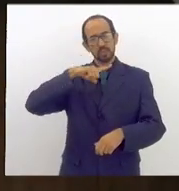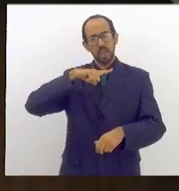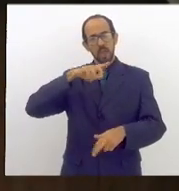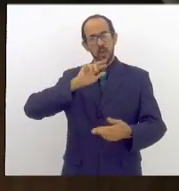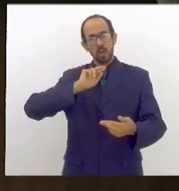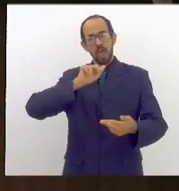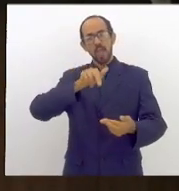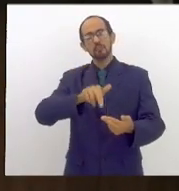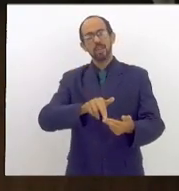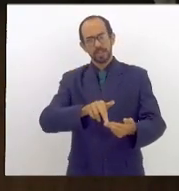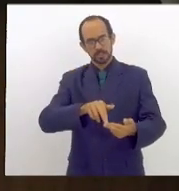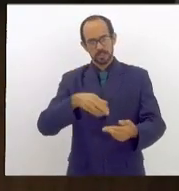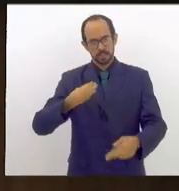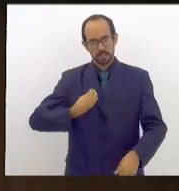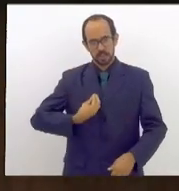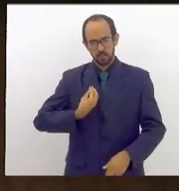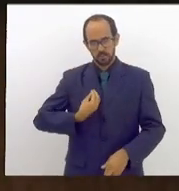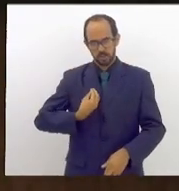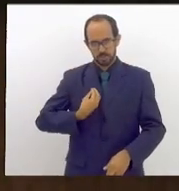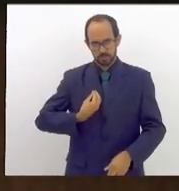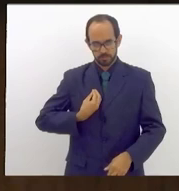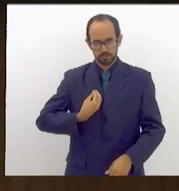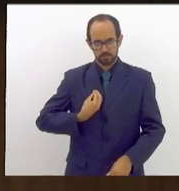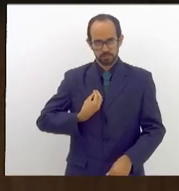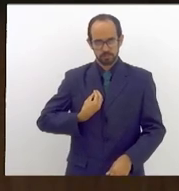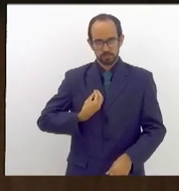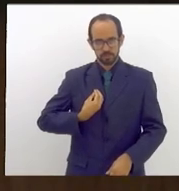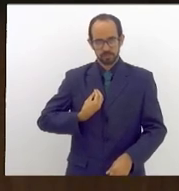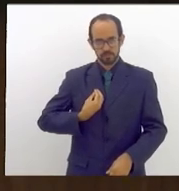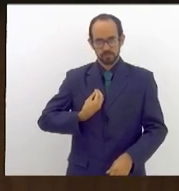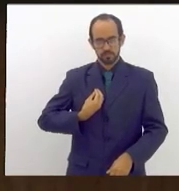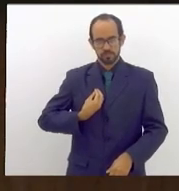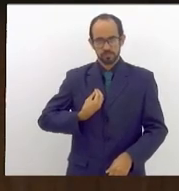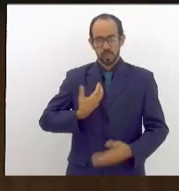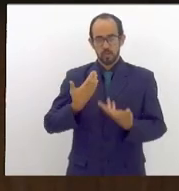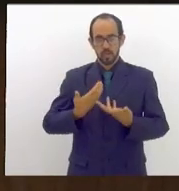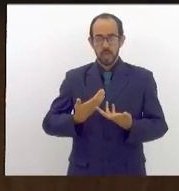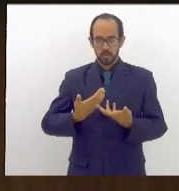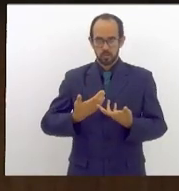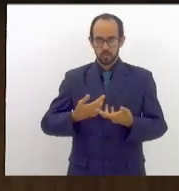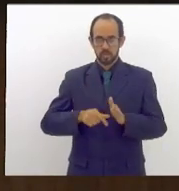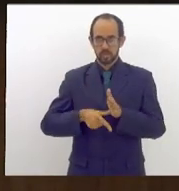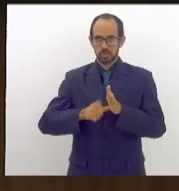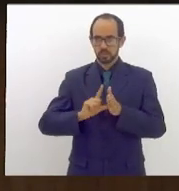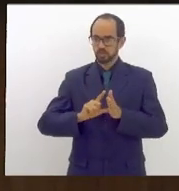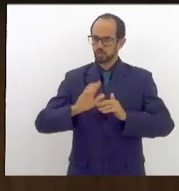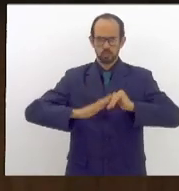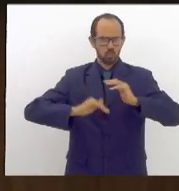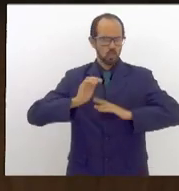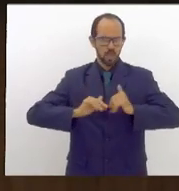vida e eu quero Aqui Diante mão